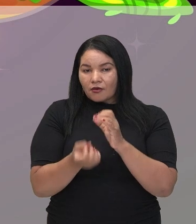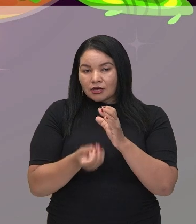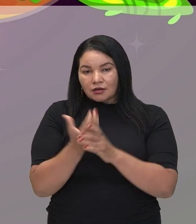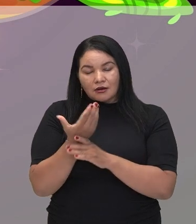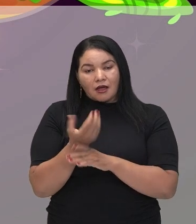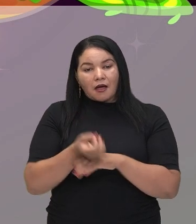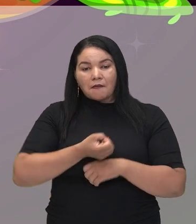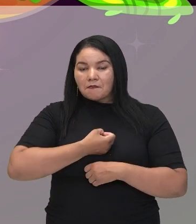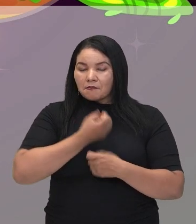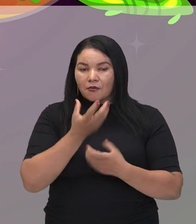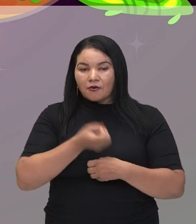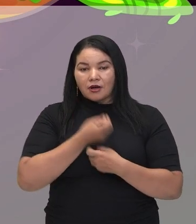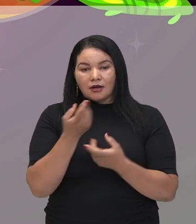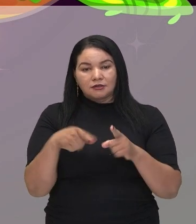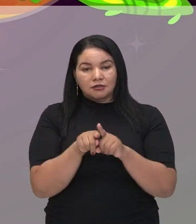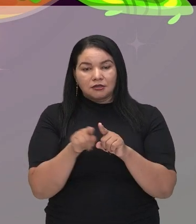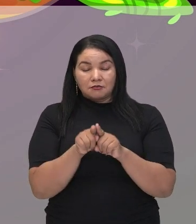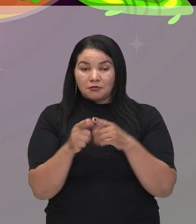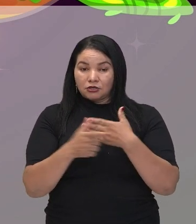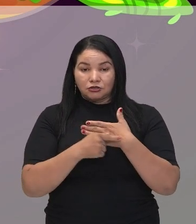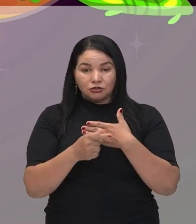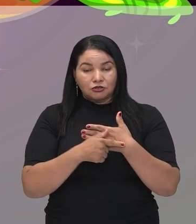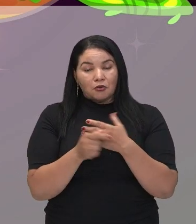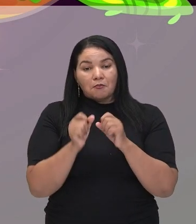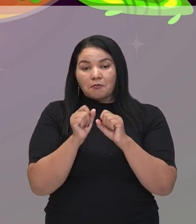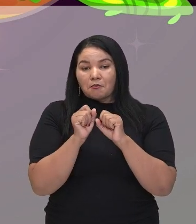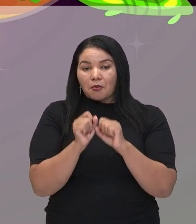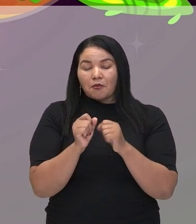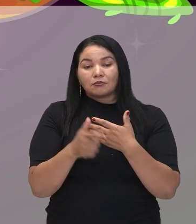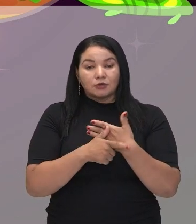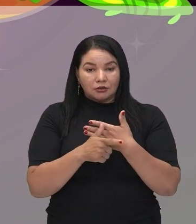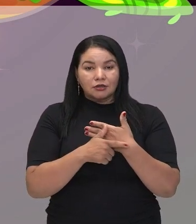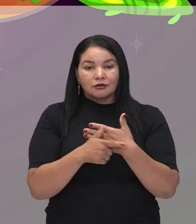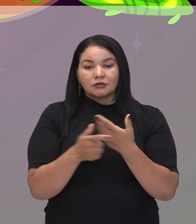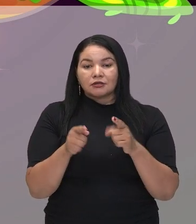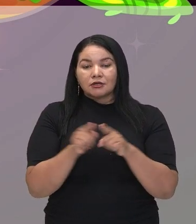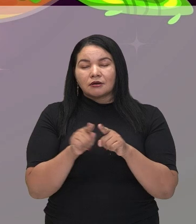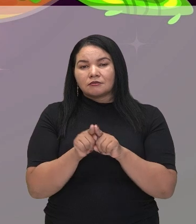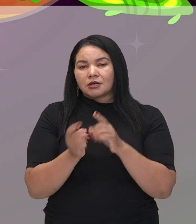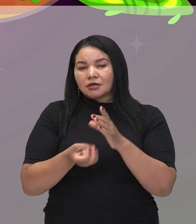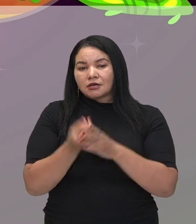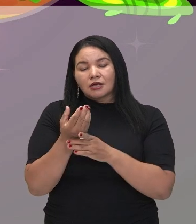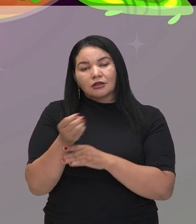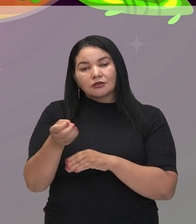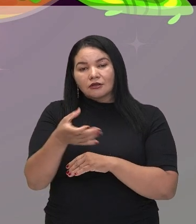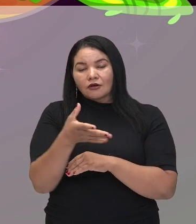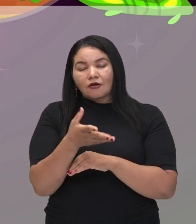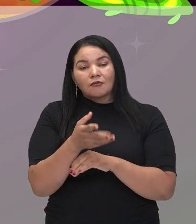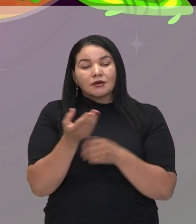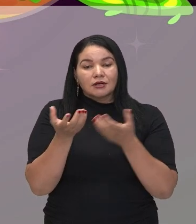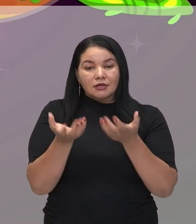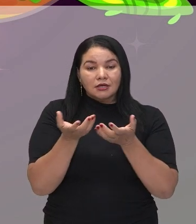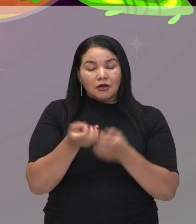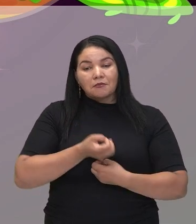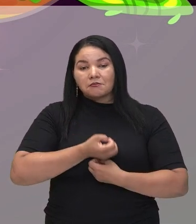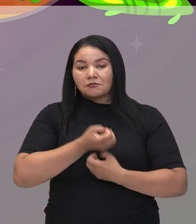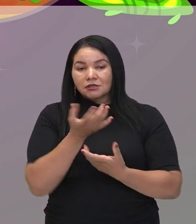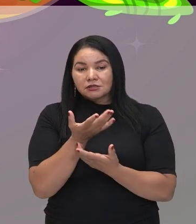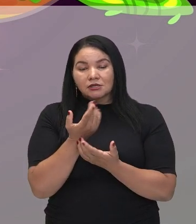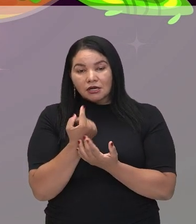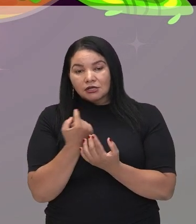poetas, escritores, eles podem criar novas palavras para atingir uma mensagem que eles queiram atingir, que eles